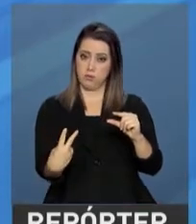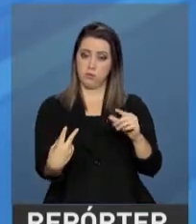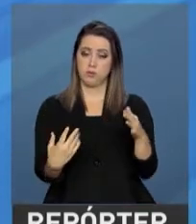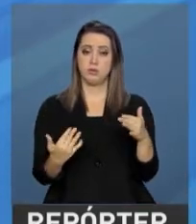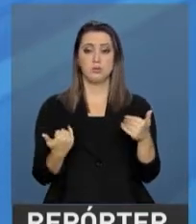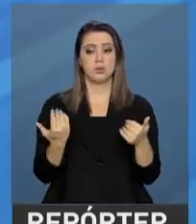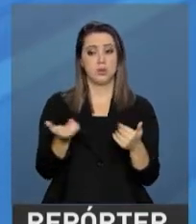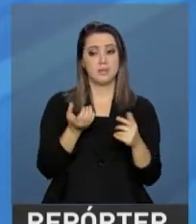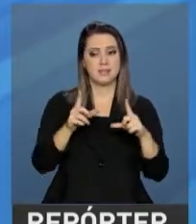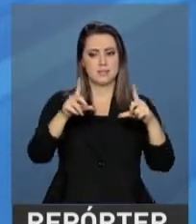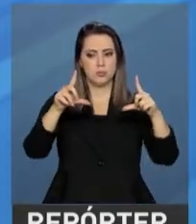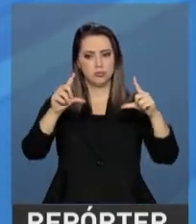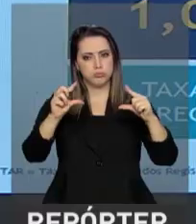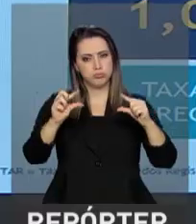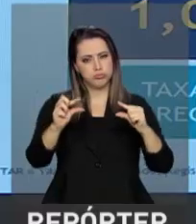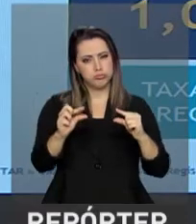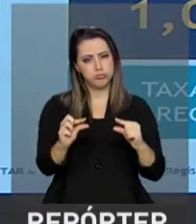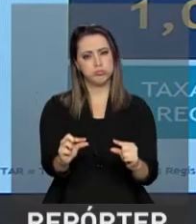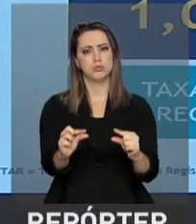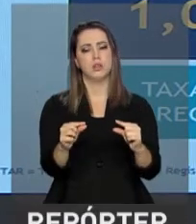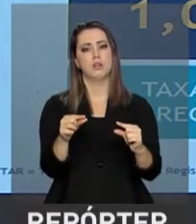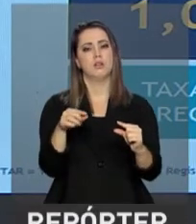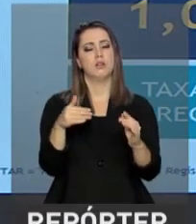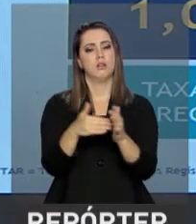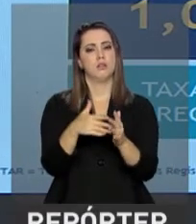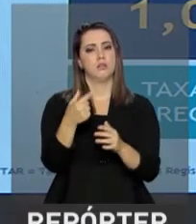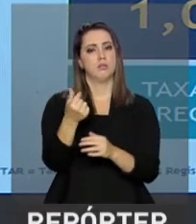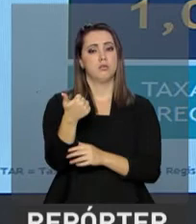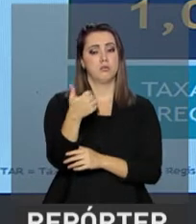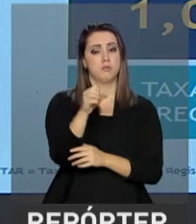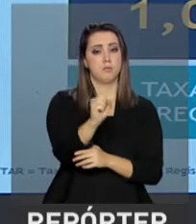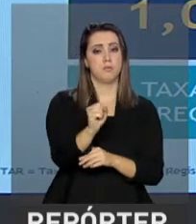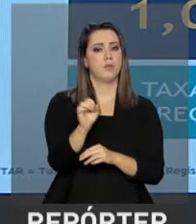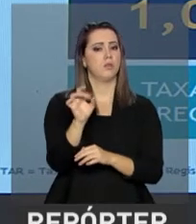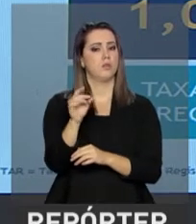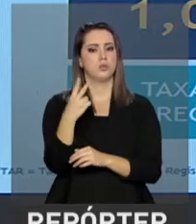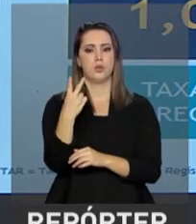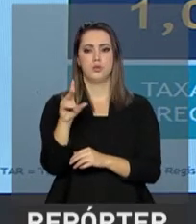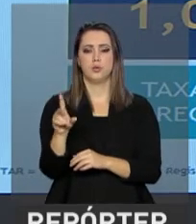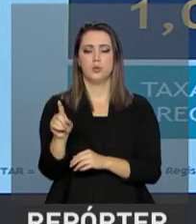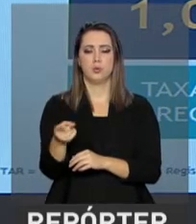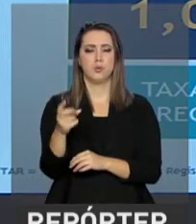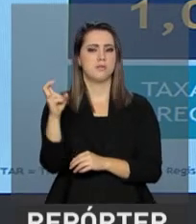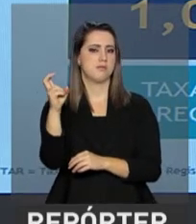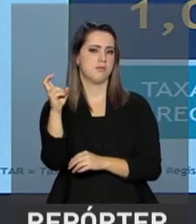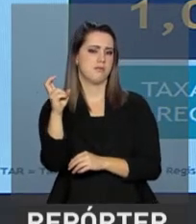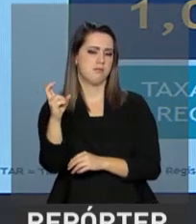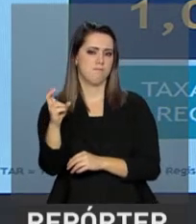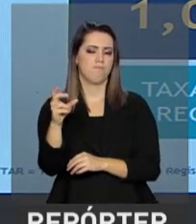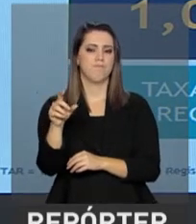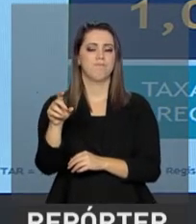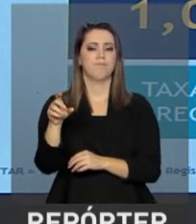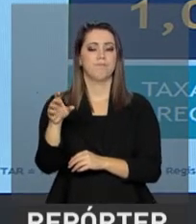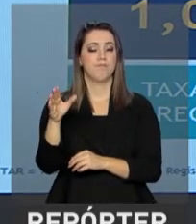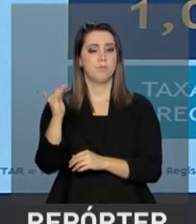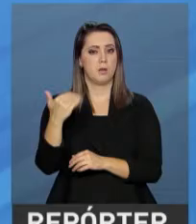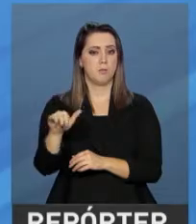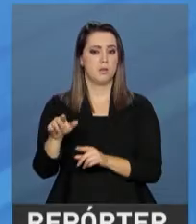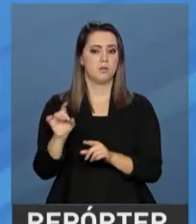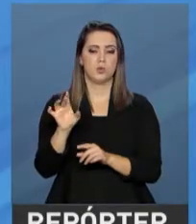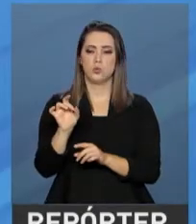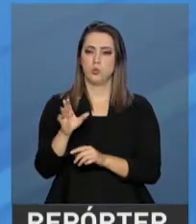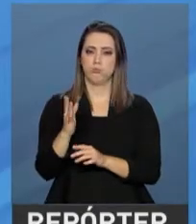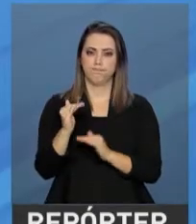e queremos fazer até o final deste ano de 2018 próximo ano não mais do que duas vezes e meia é um esforço grande da da área financeira